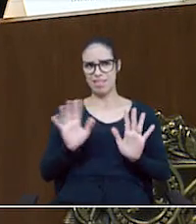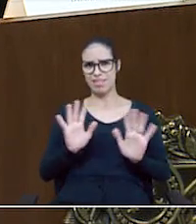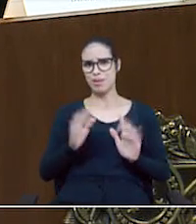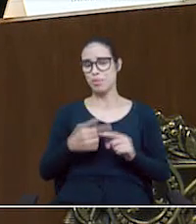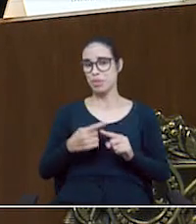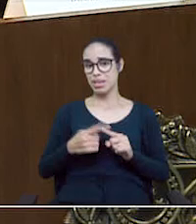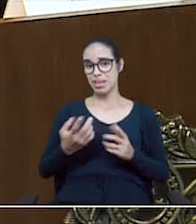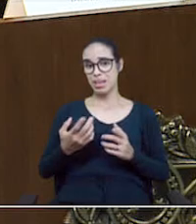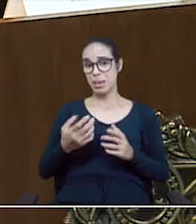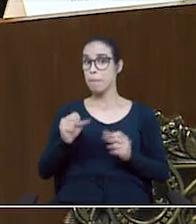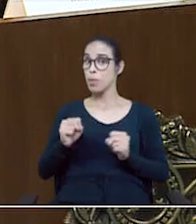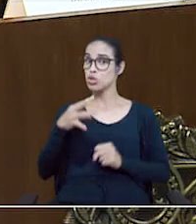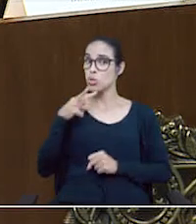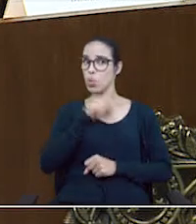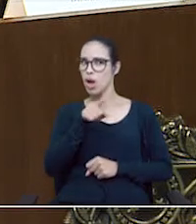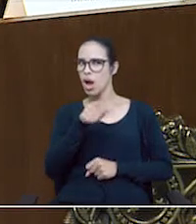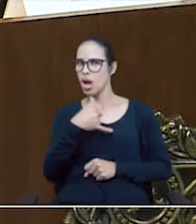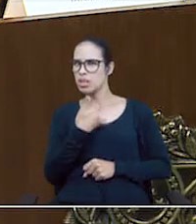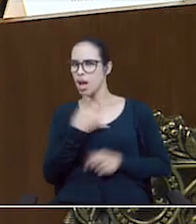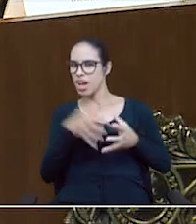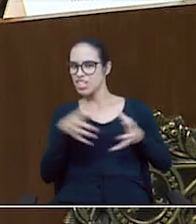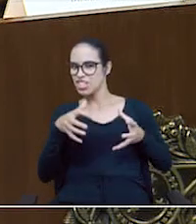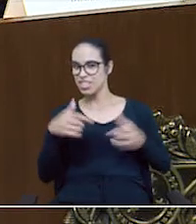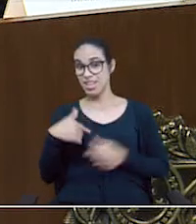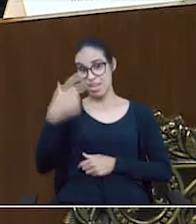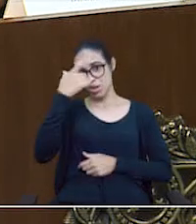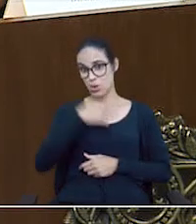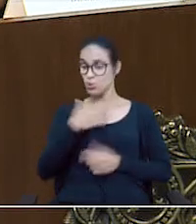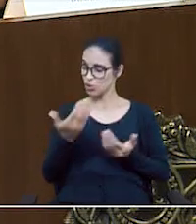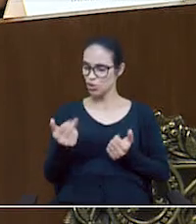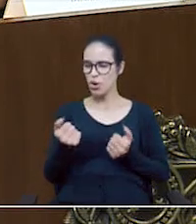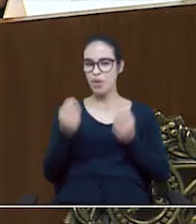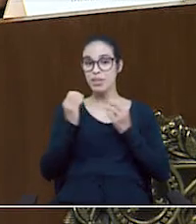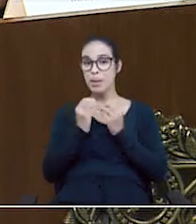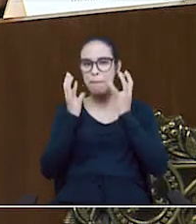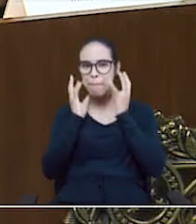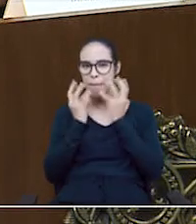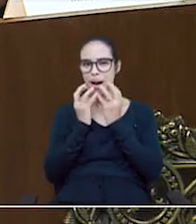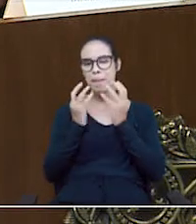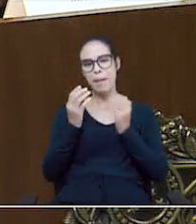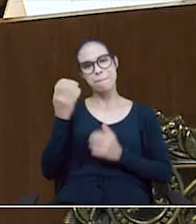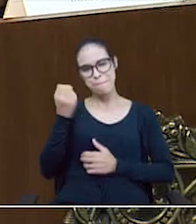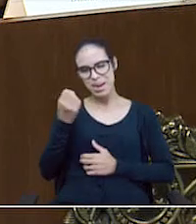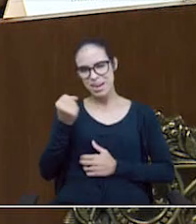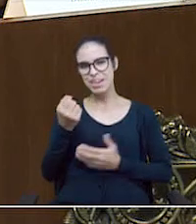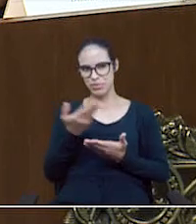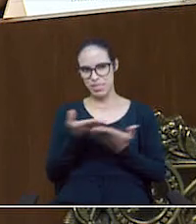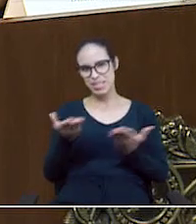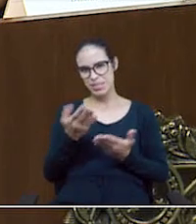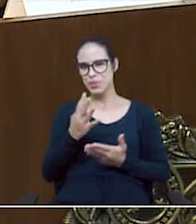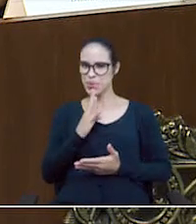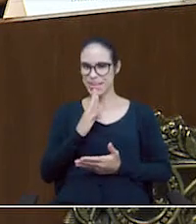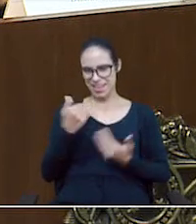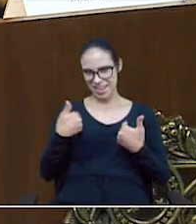conclusão sobre idade, viu? Sou bastante jovem, apesar da barba branca, né, aqueles que me conhecem. Mas é uma imensa alegria estar aqui, agradeço muito o convite,